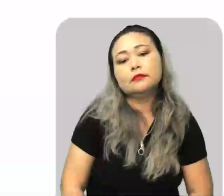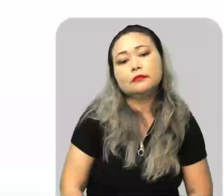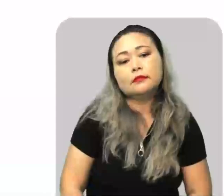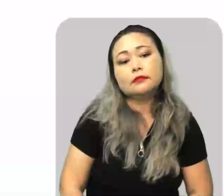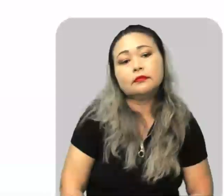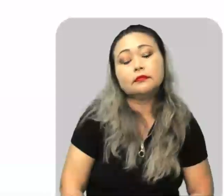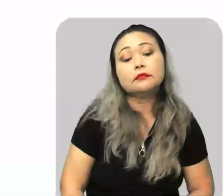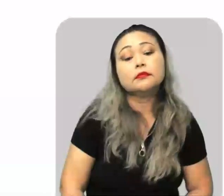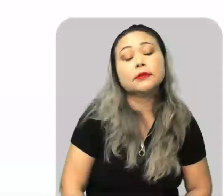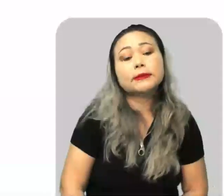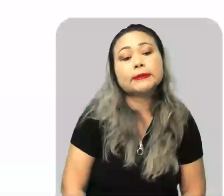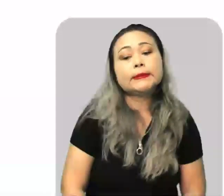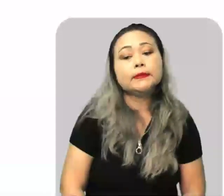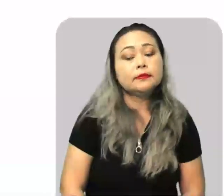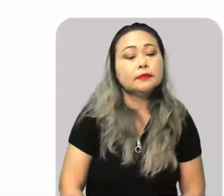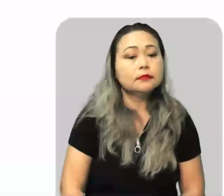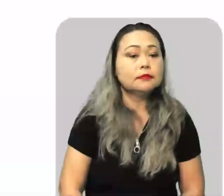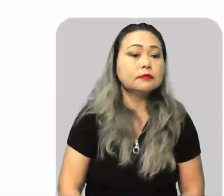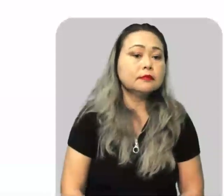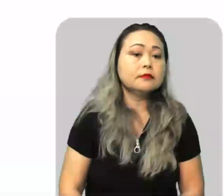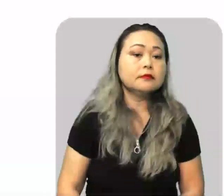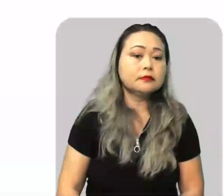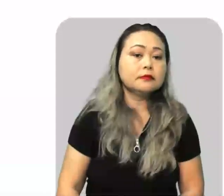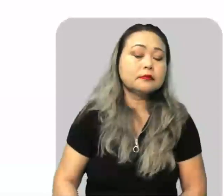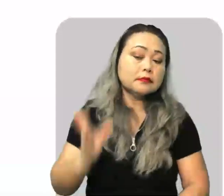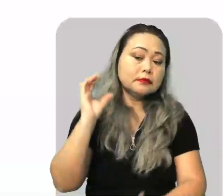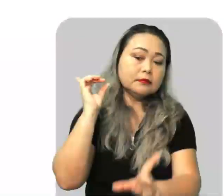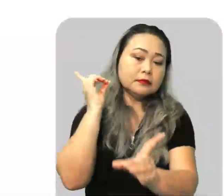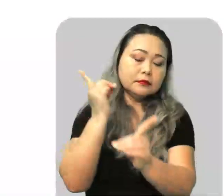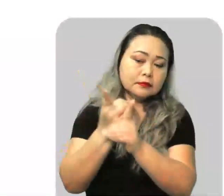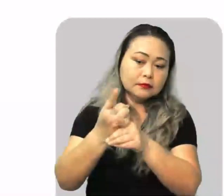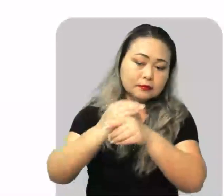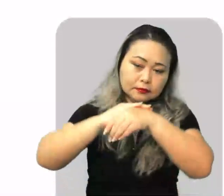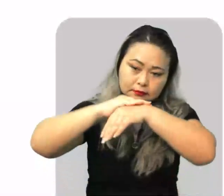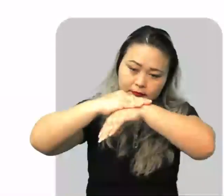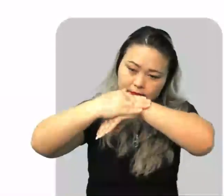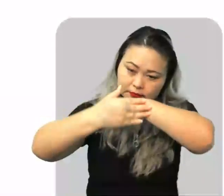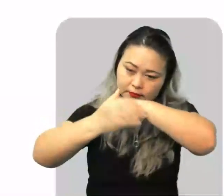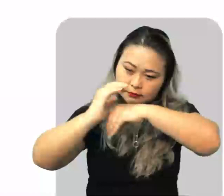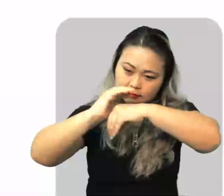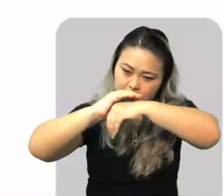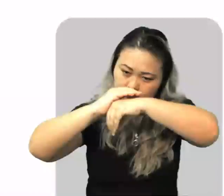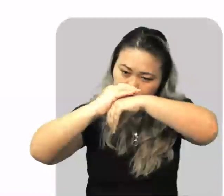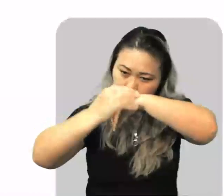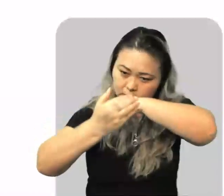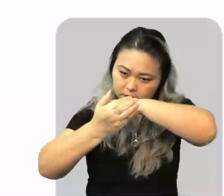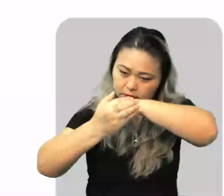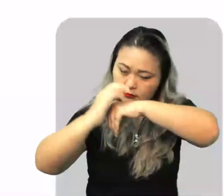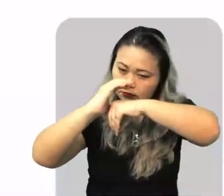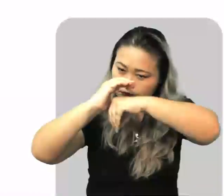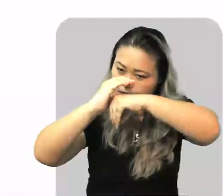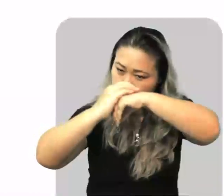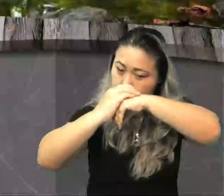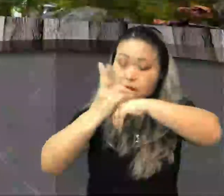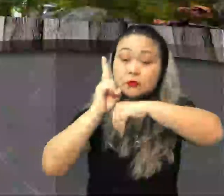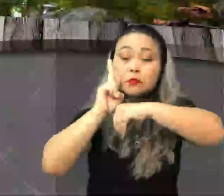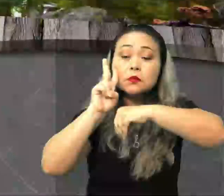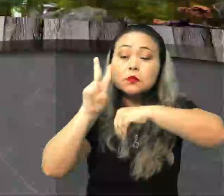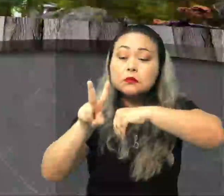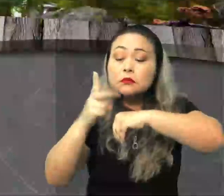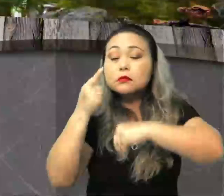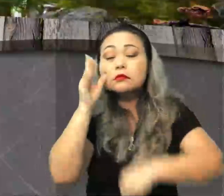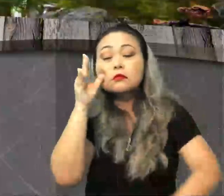Seguindo. E também vamos encontrar animais com uma presença de conchas. Quem nunca